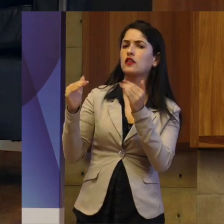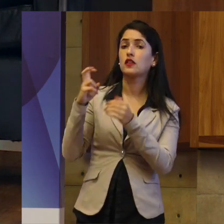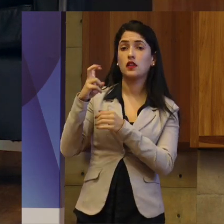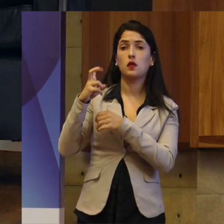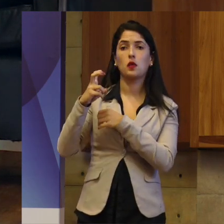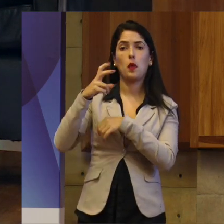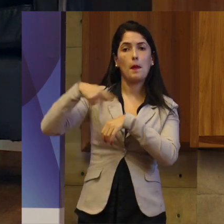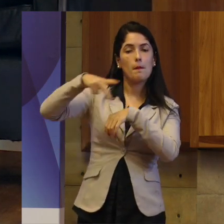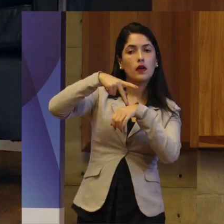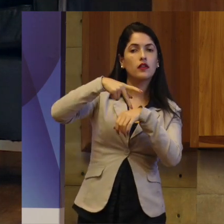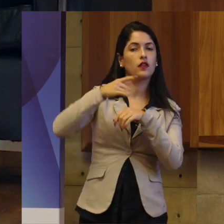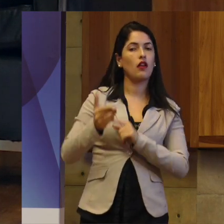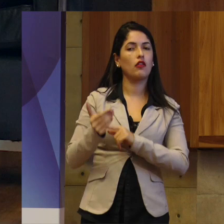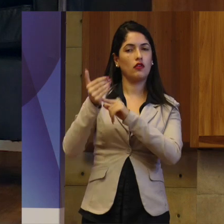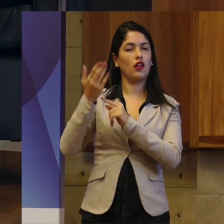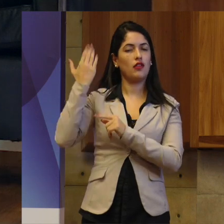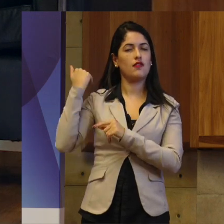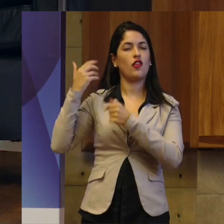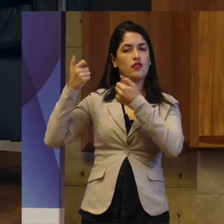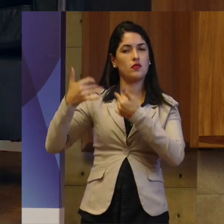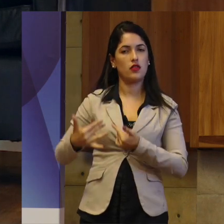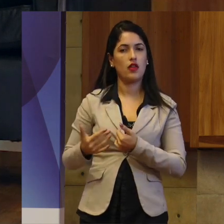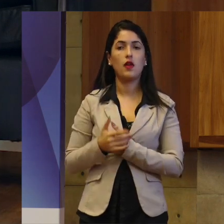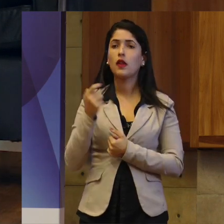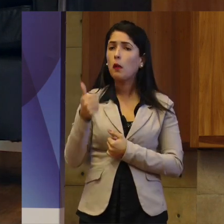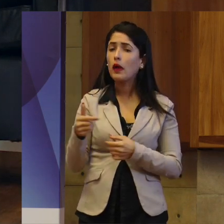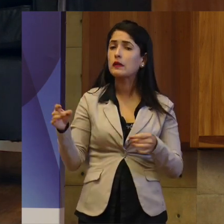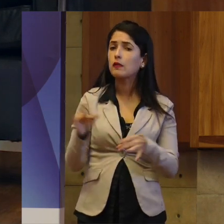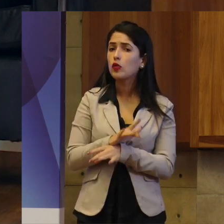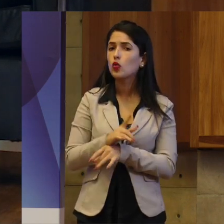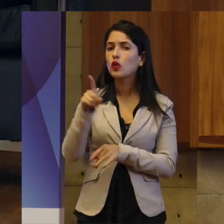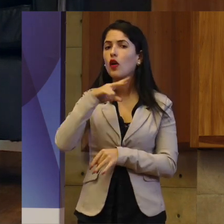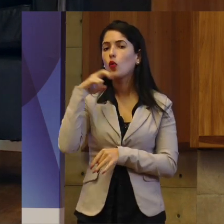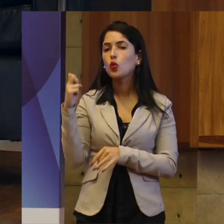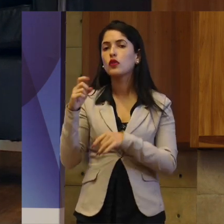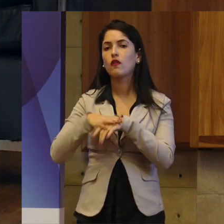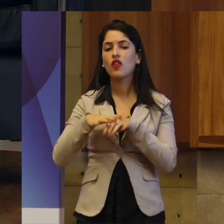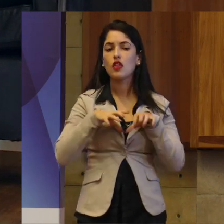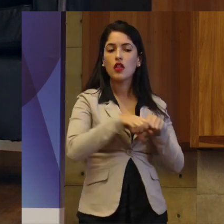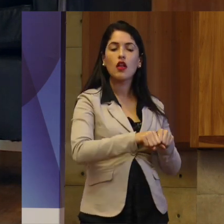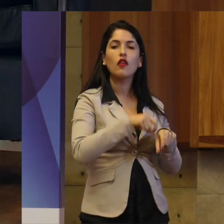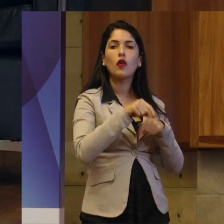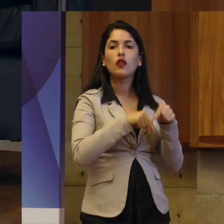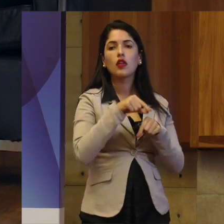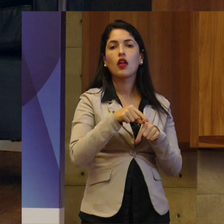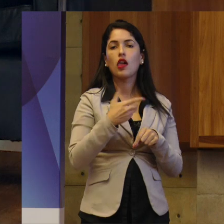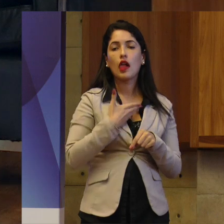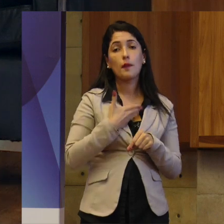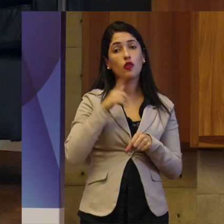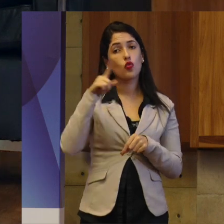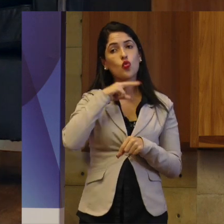essas tecnologias convergentes que eu falei no começo. Está quase pronto, a Rússia fez uma reserva, eu tenho a suspeita que os nossos queridos amigos